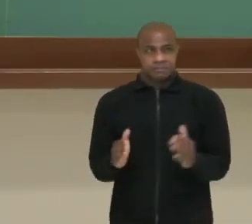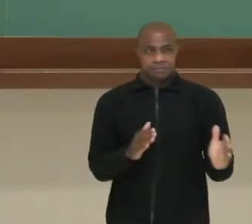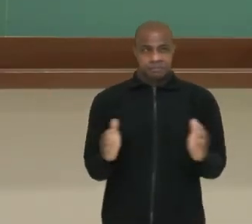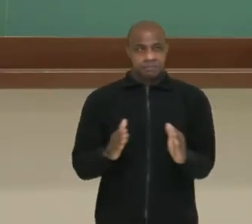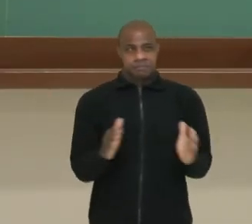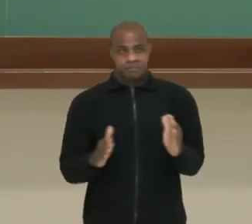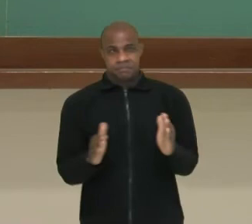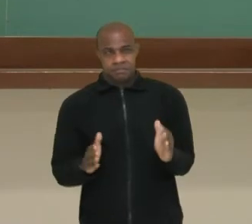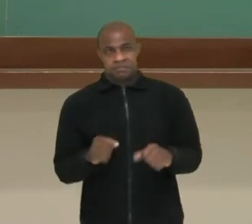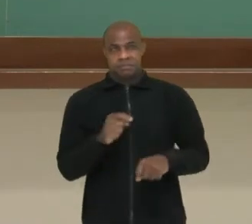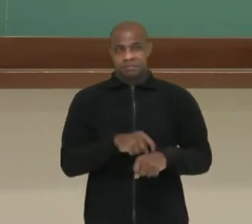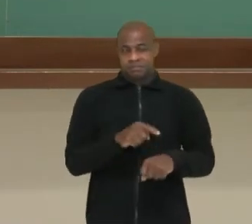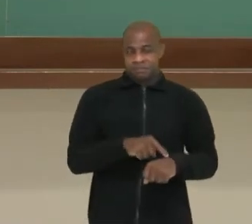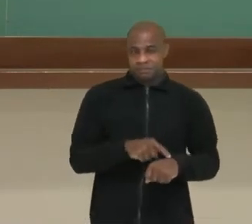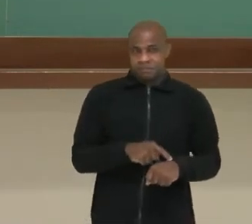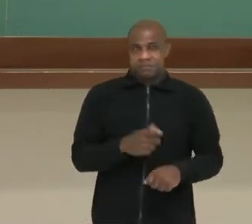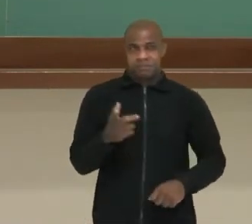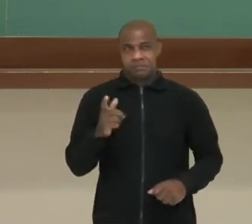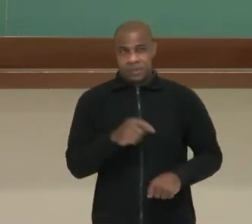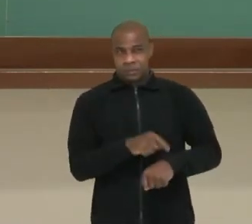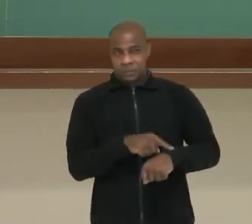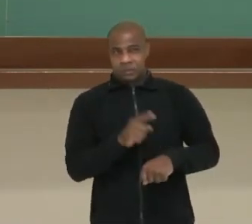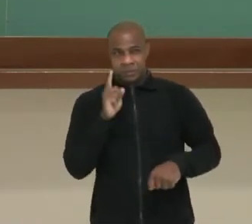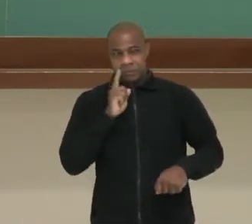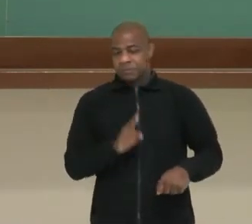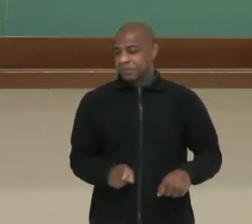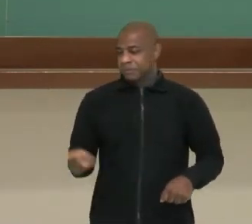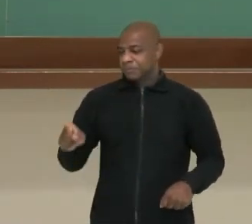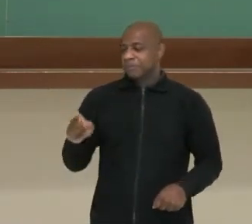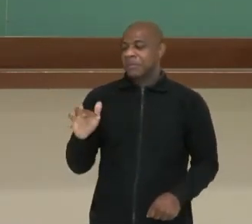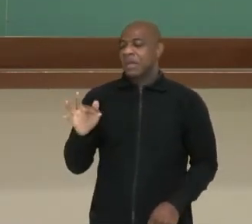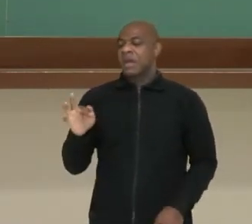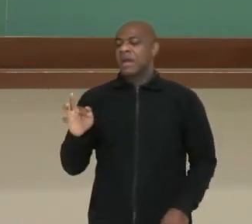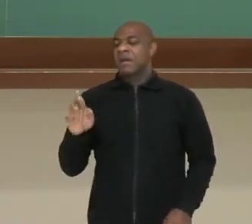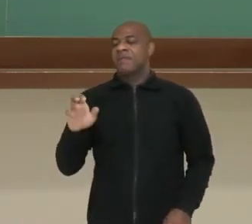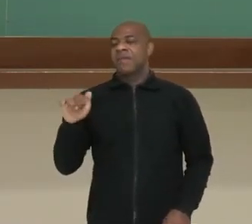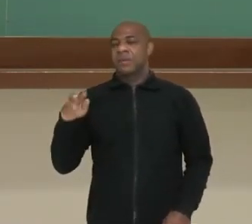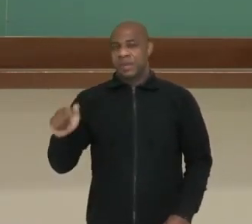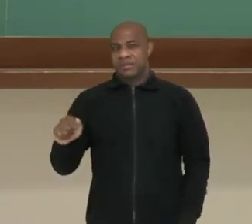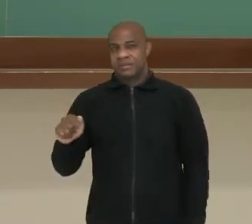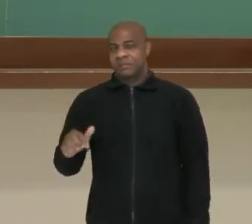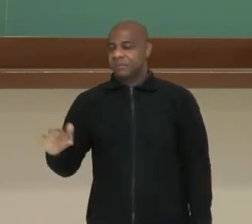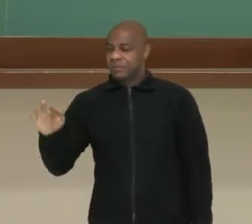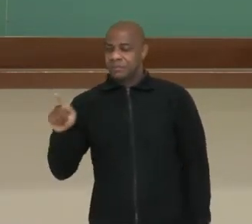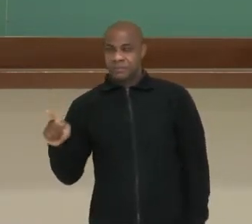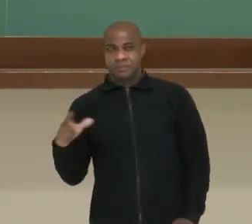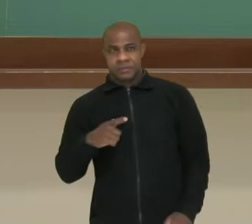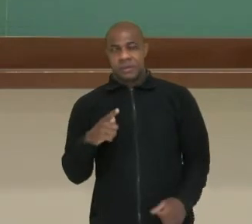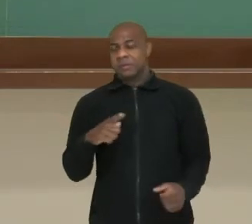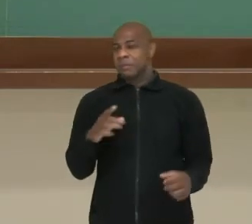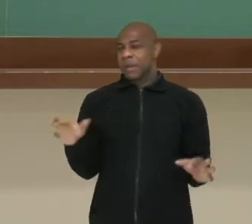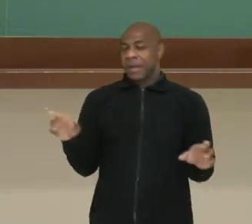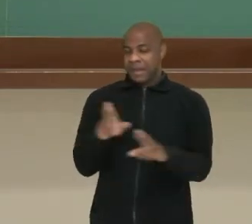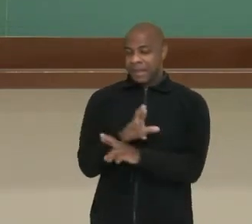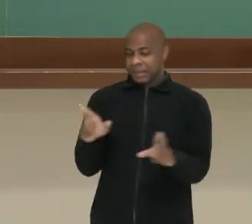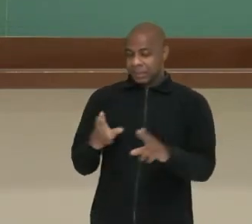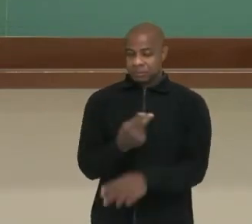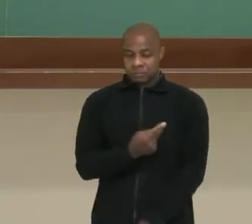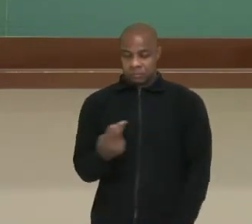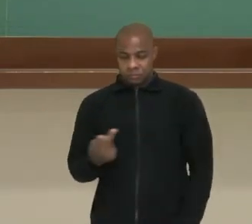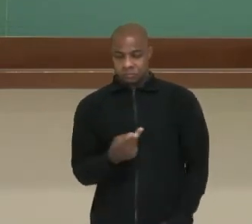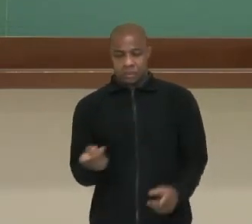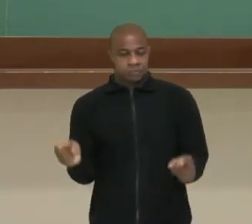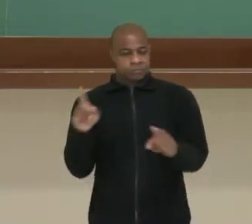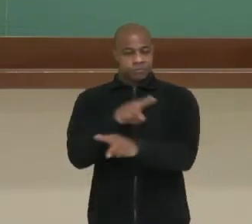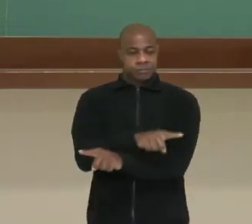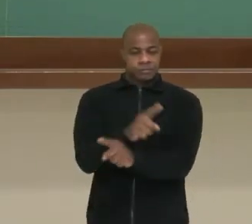tempo. Frequência é o número de ciclos que ocorre por tempo. Por isso que existe uma relação entre eles. Um é o inverso do